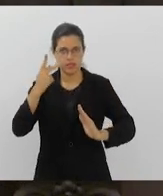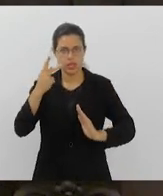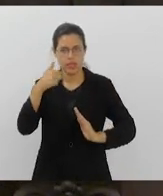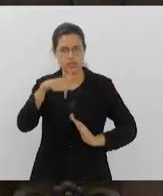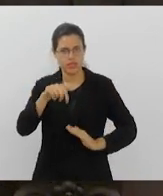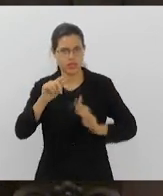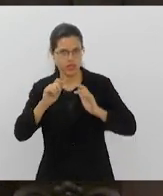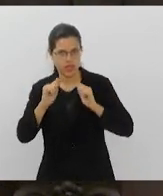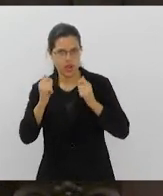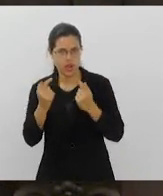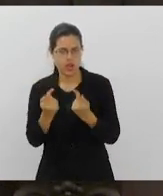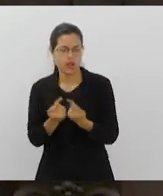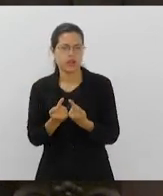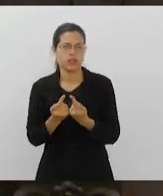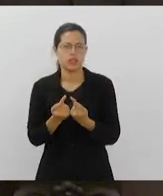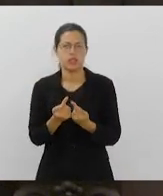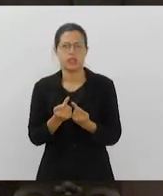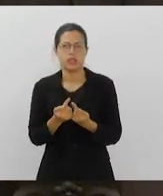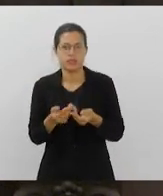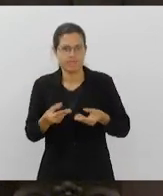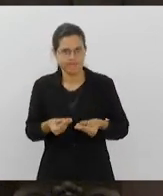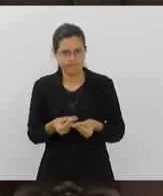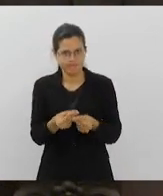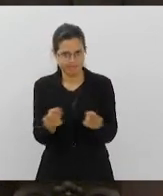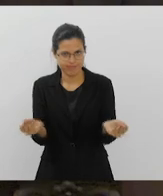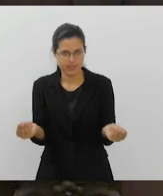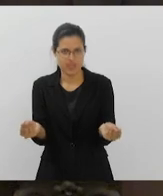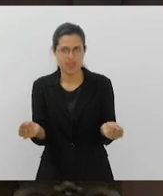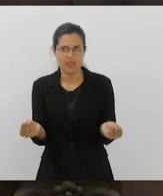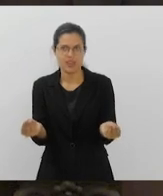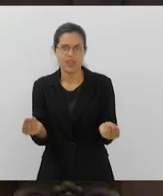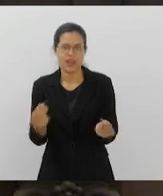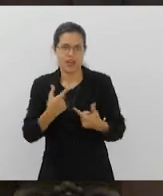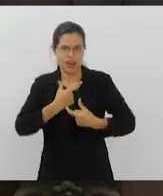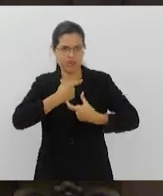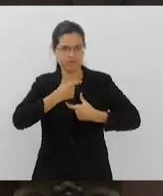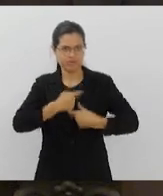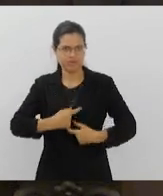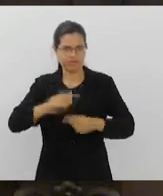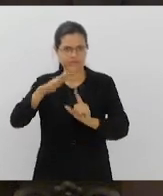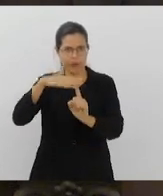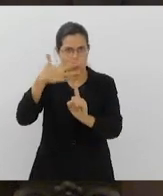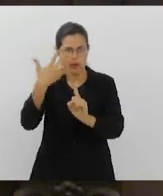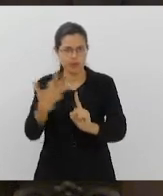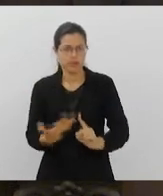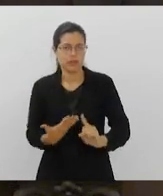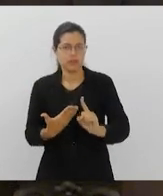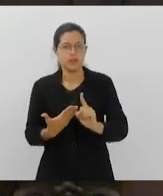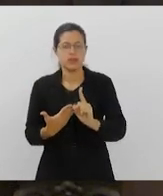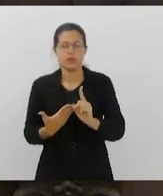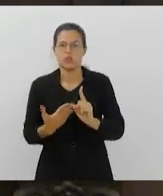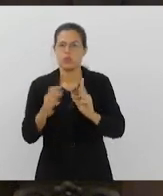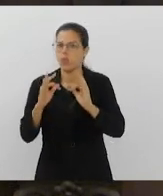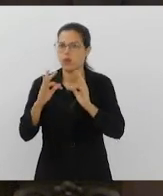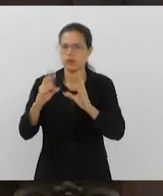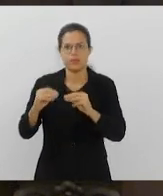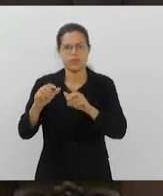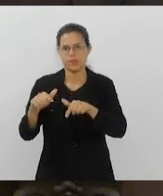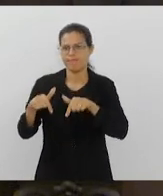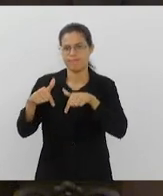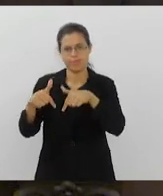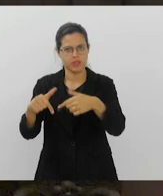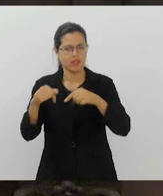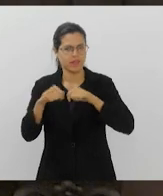Bacelar, conferir aos mestres a maior comenda desse Estado em reconhecimento a tudo que os senhores fizeram e fazem